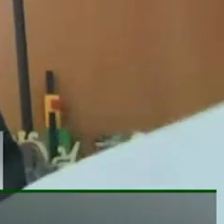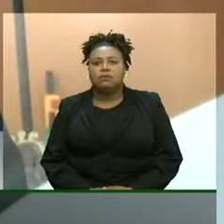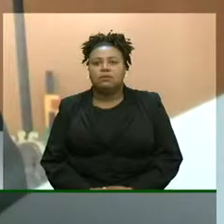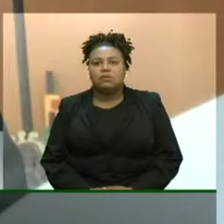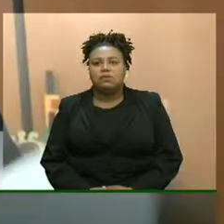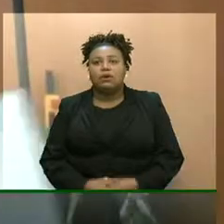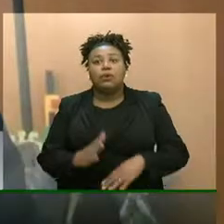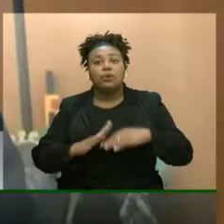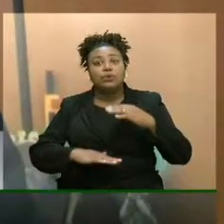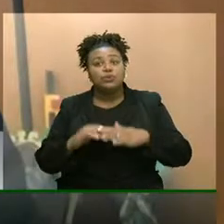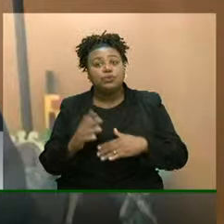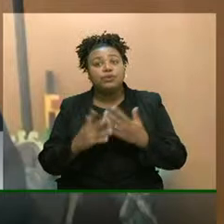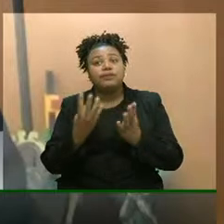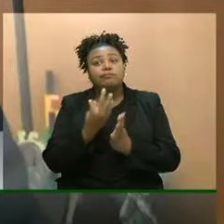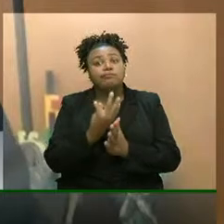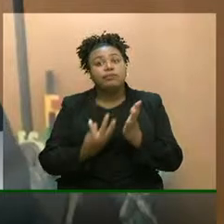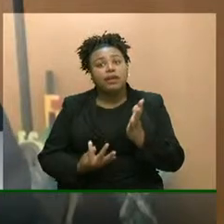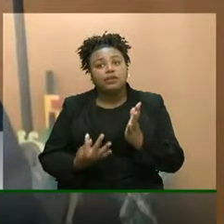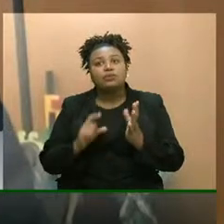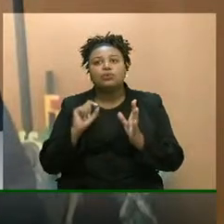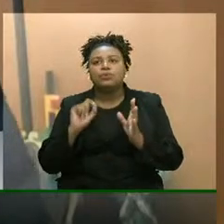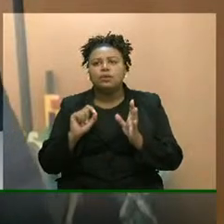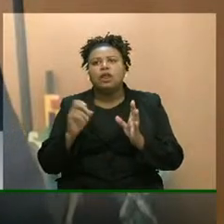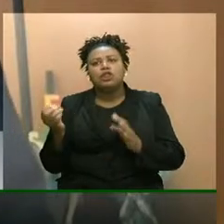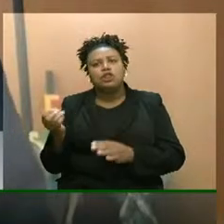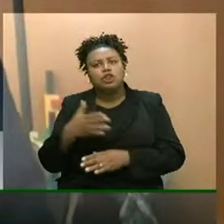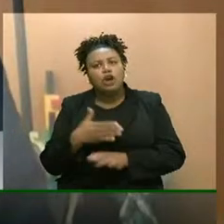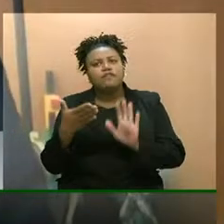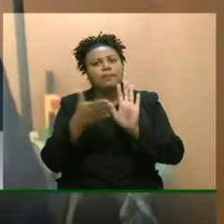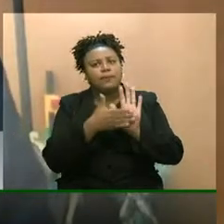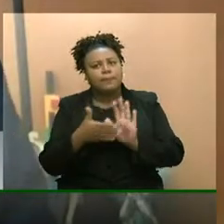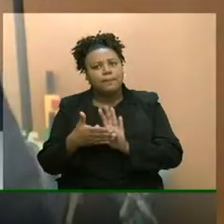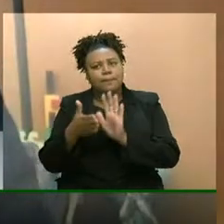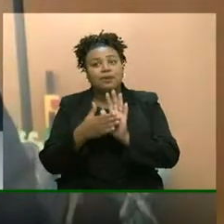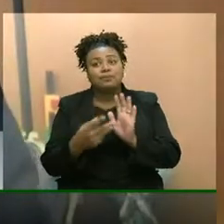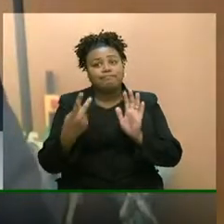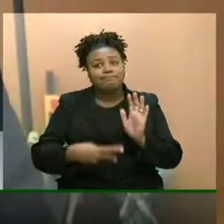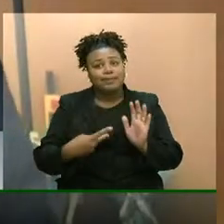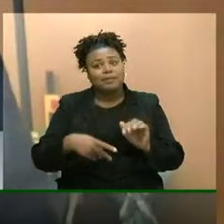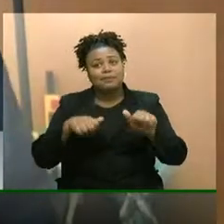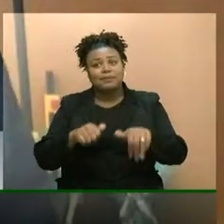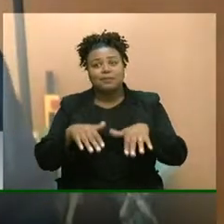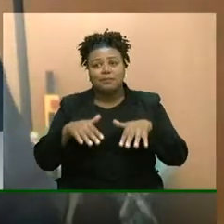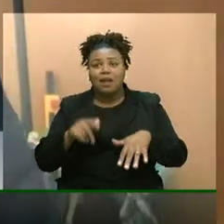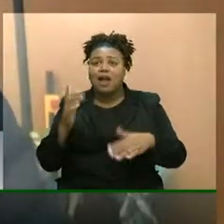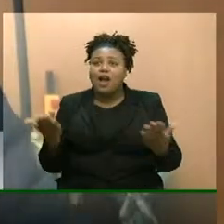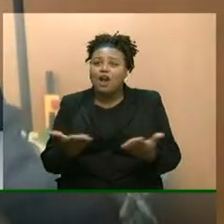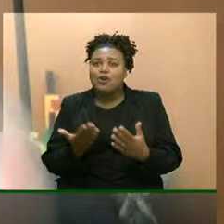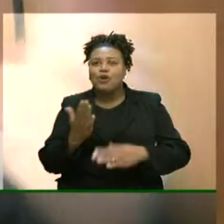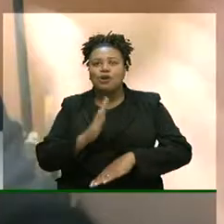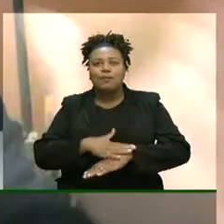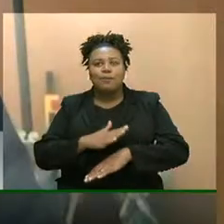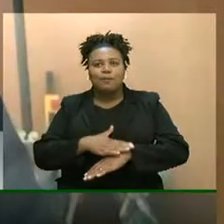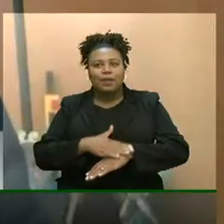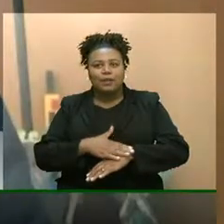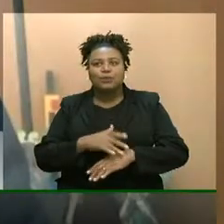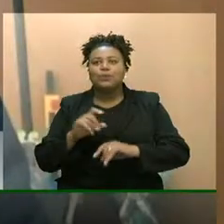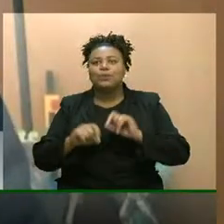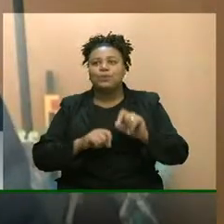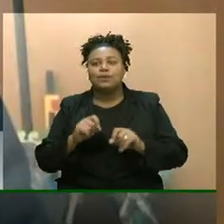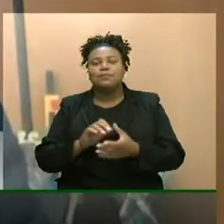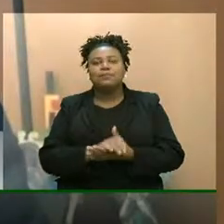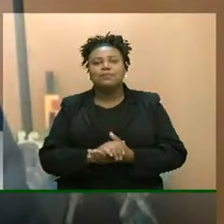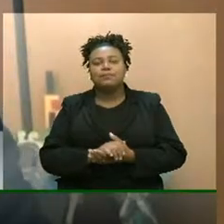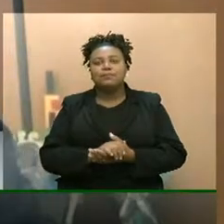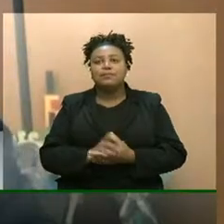construir uma redação através de uma nova proposta para esta casa. Então, nesse momento, sem